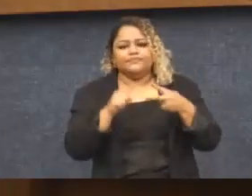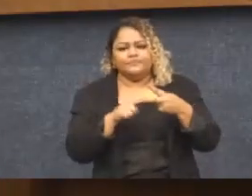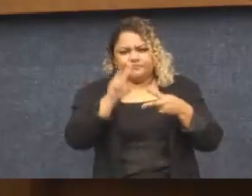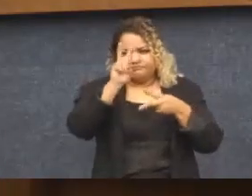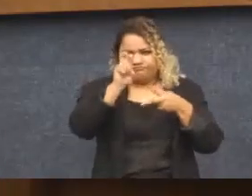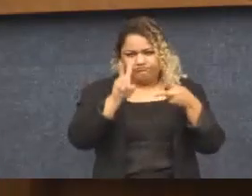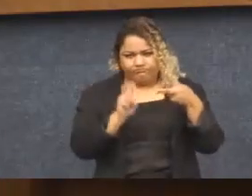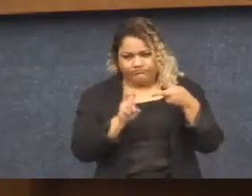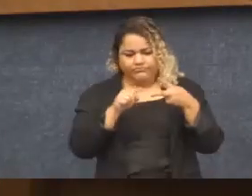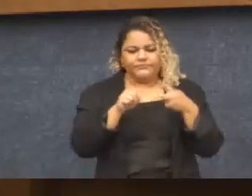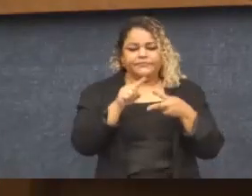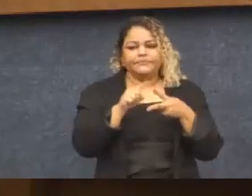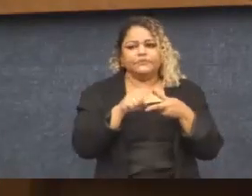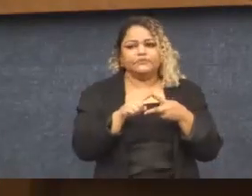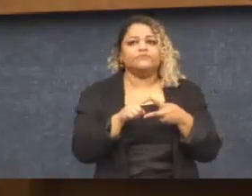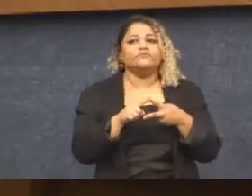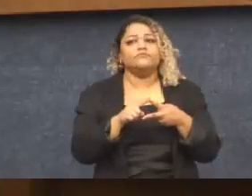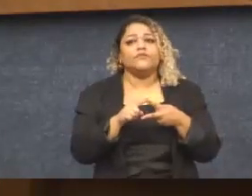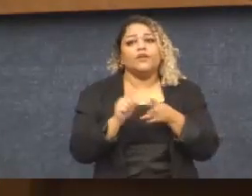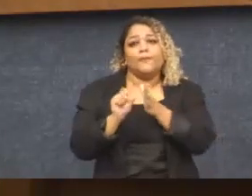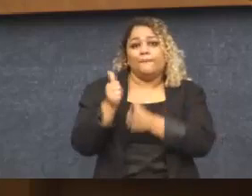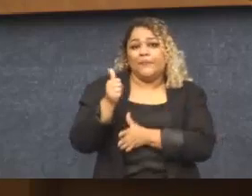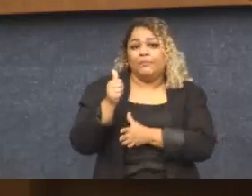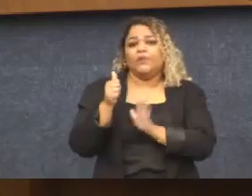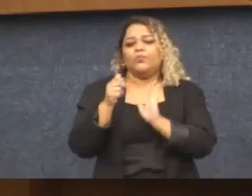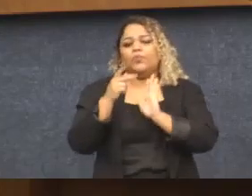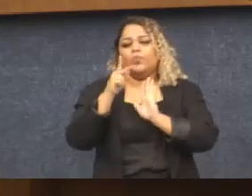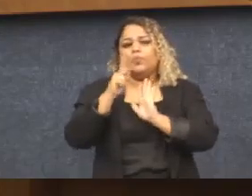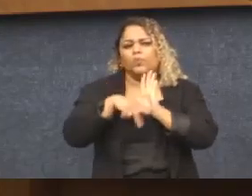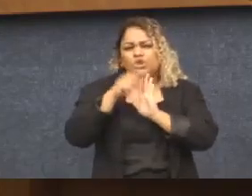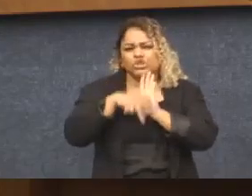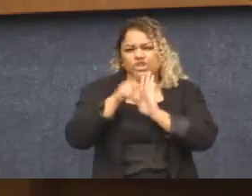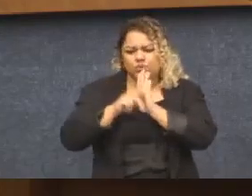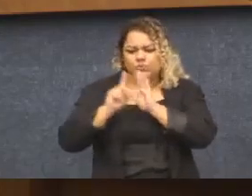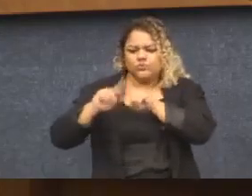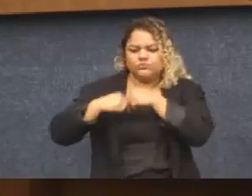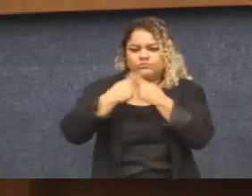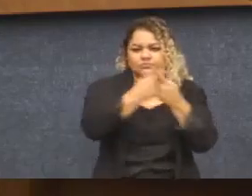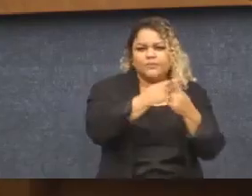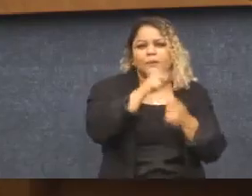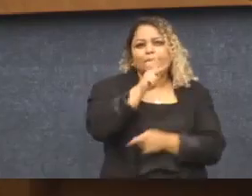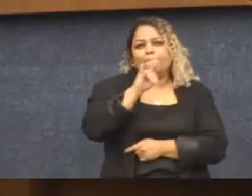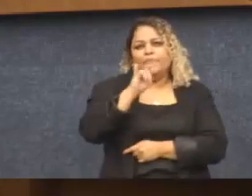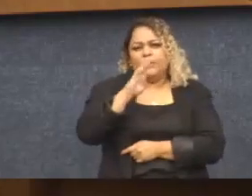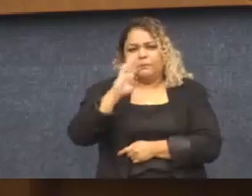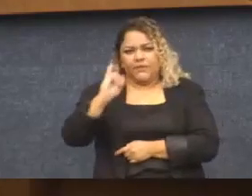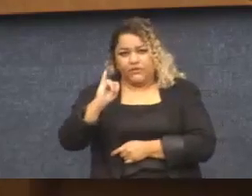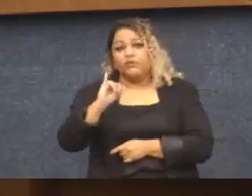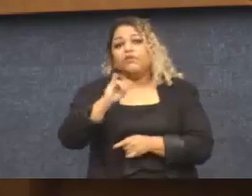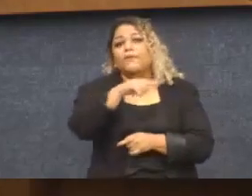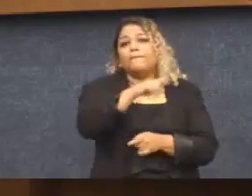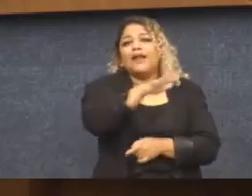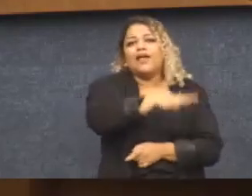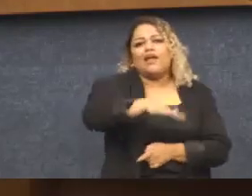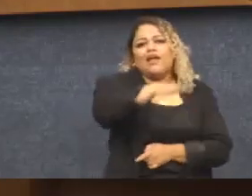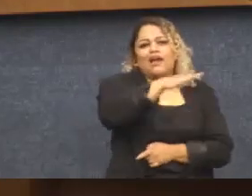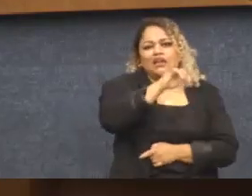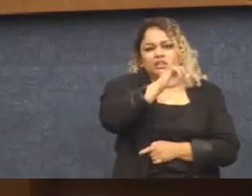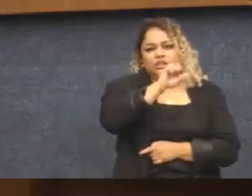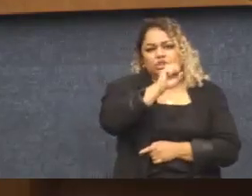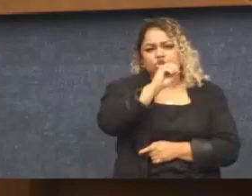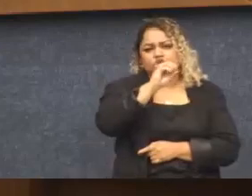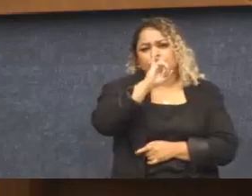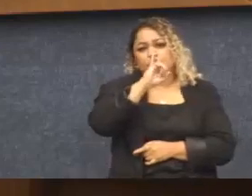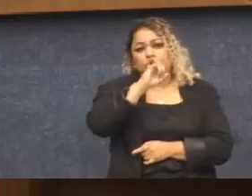que ver a retirada do projeto de empréstimo do BIRD para a região do Isidoro me deixou